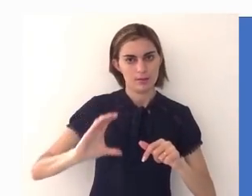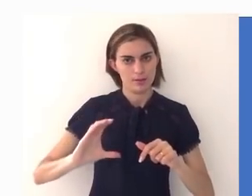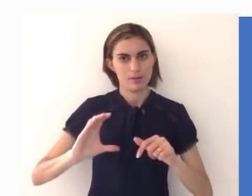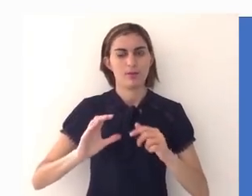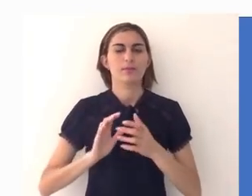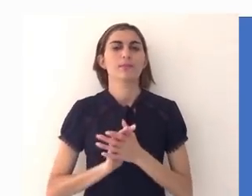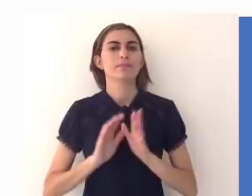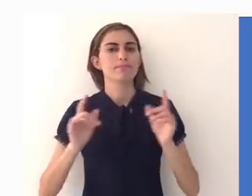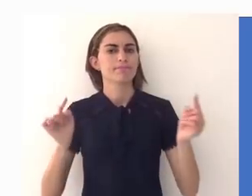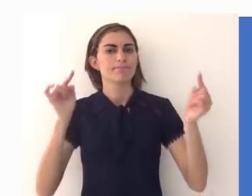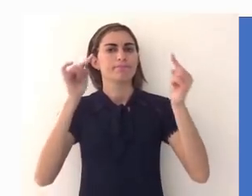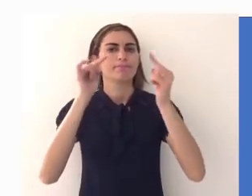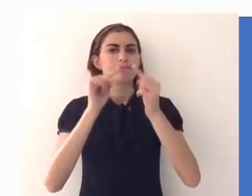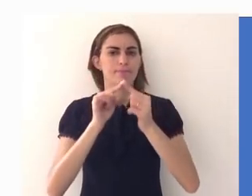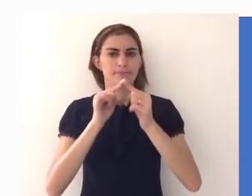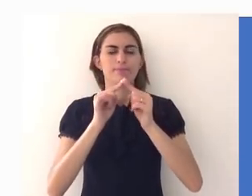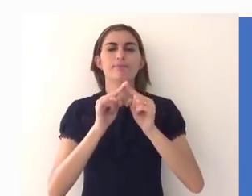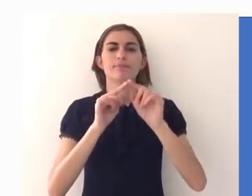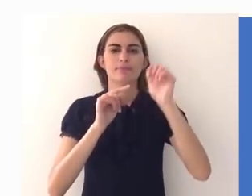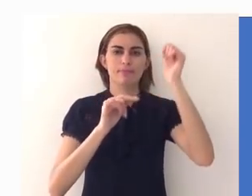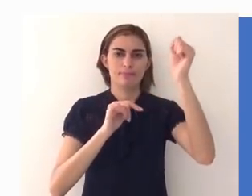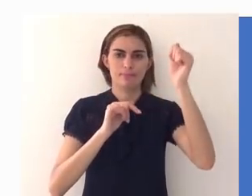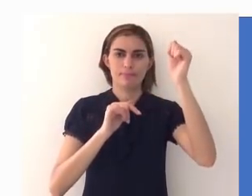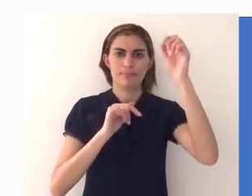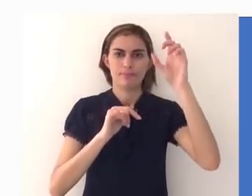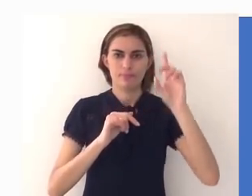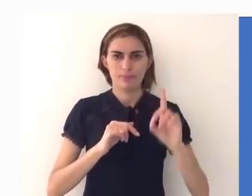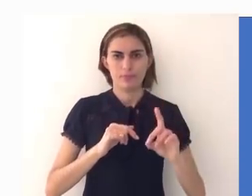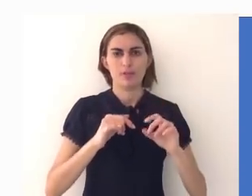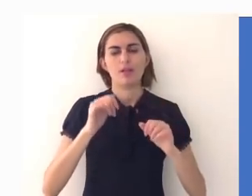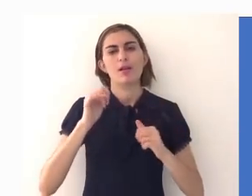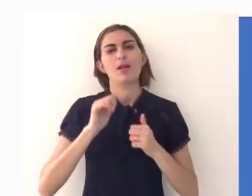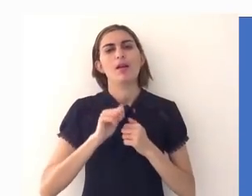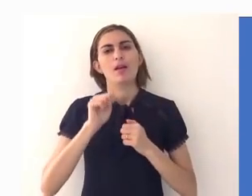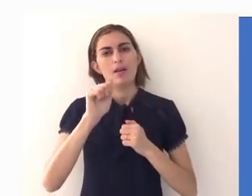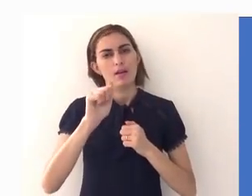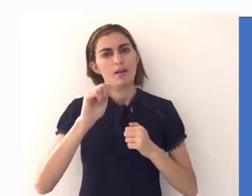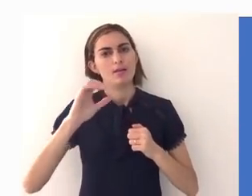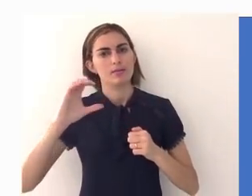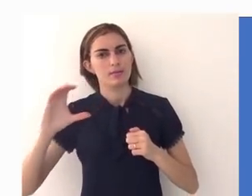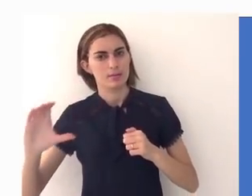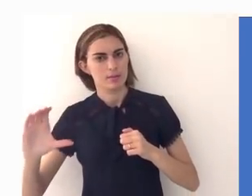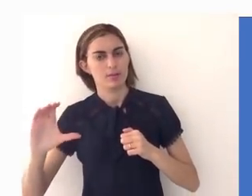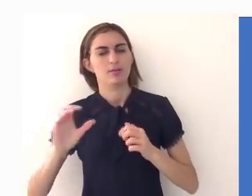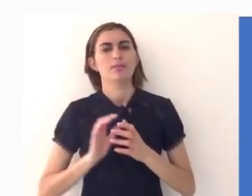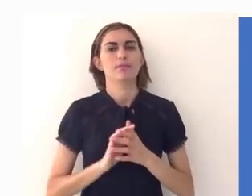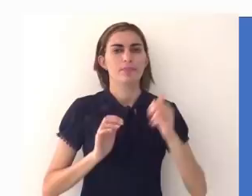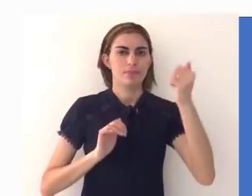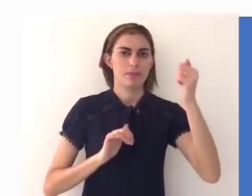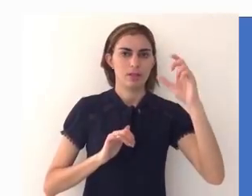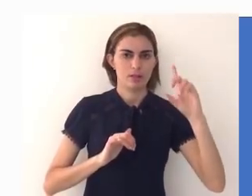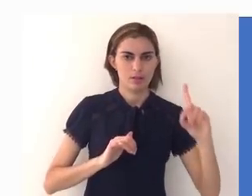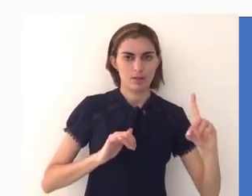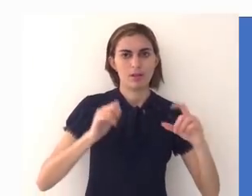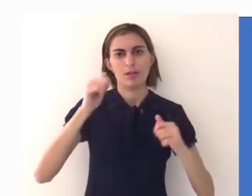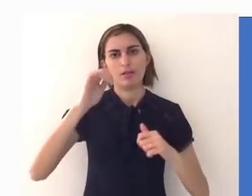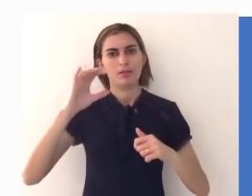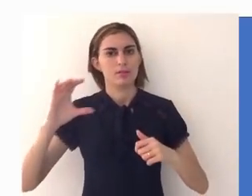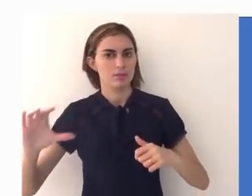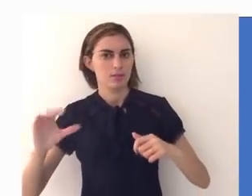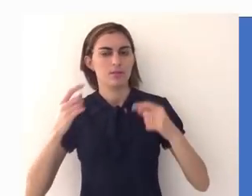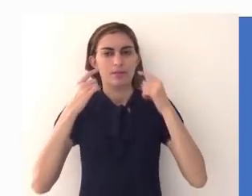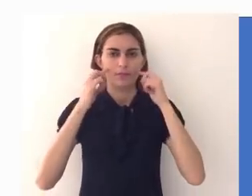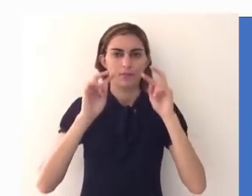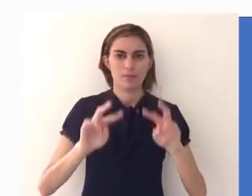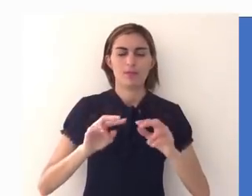AC, correspondente ao lado AD, ângulo AC. Então, a gente está aí no caso de congruência